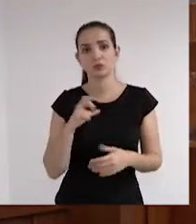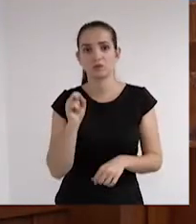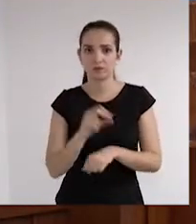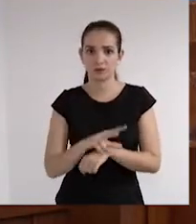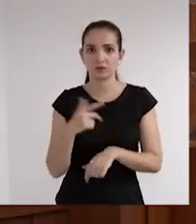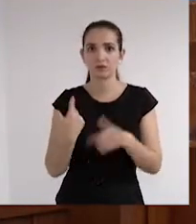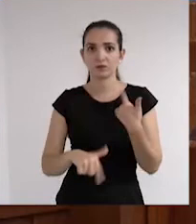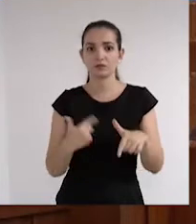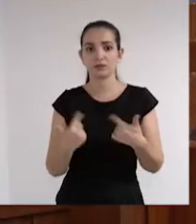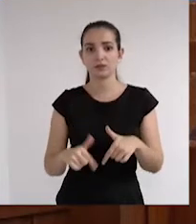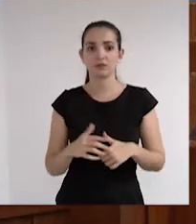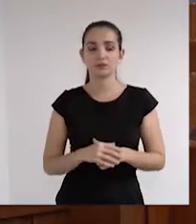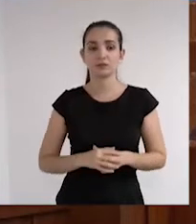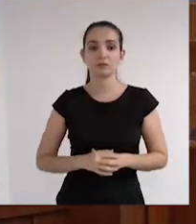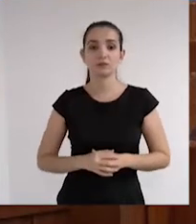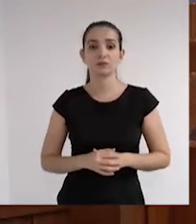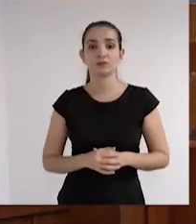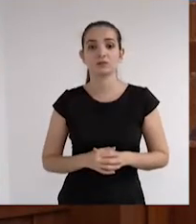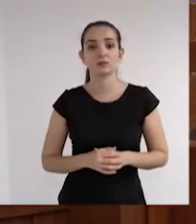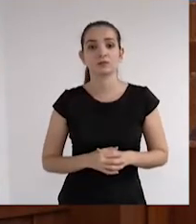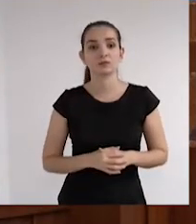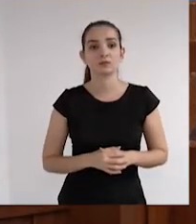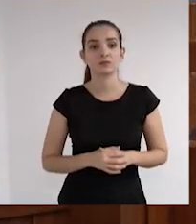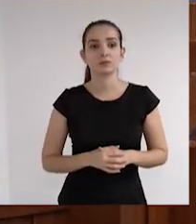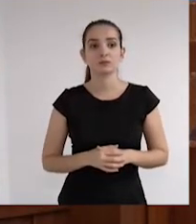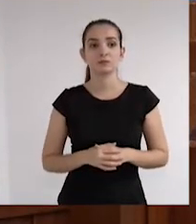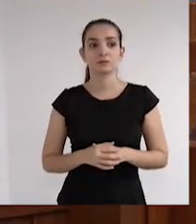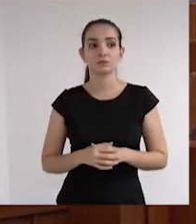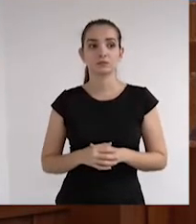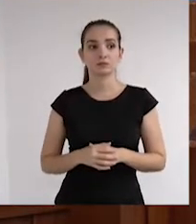cargos de